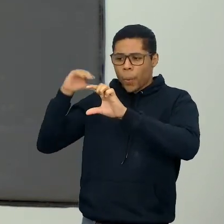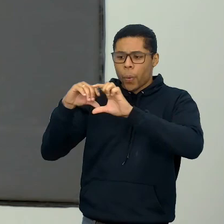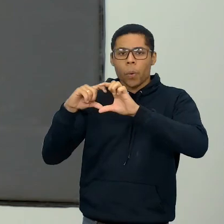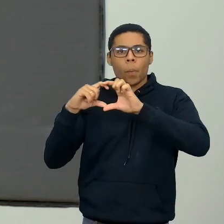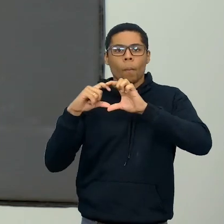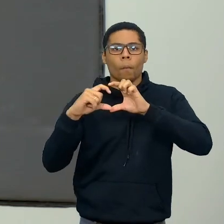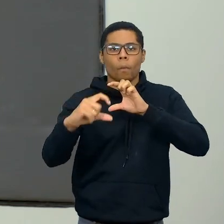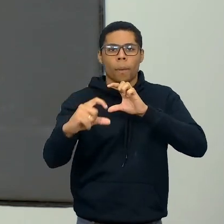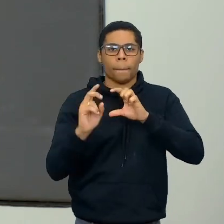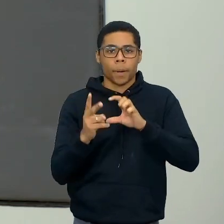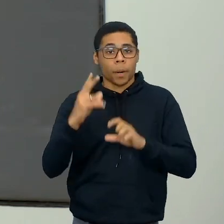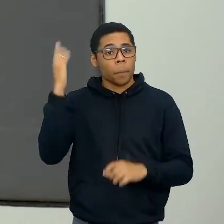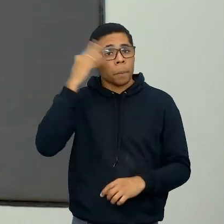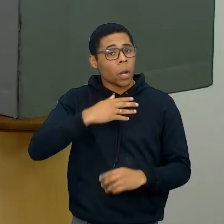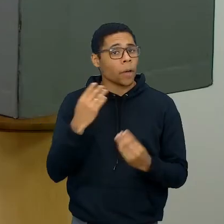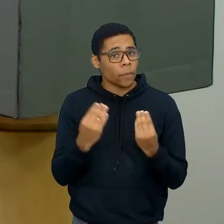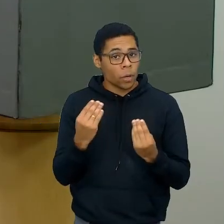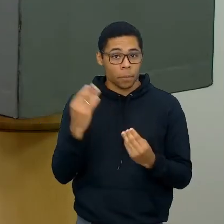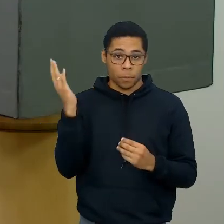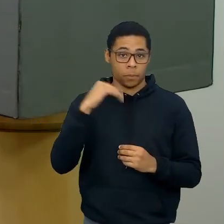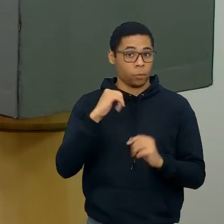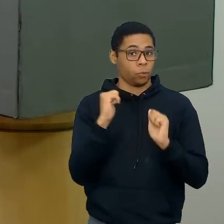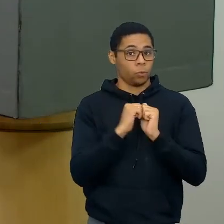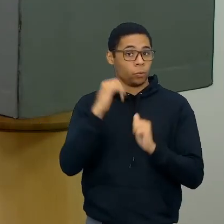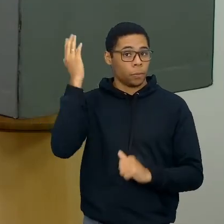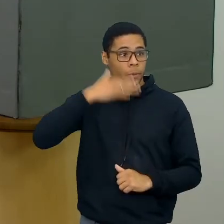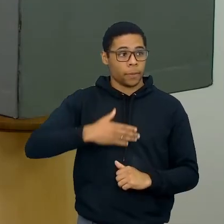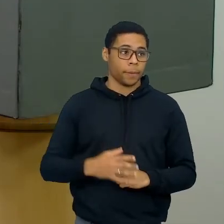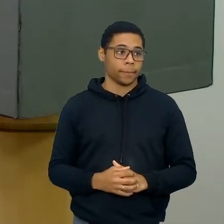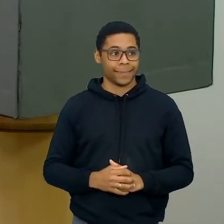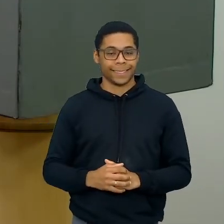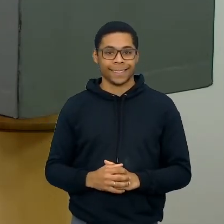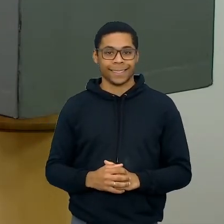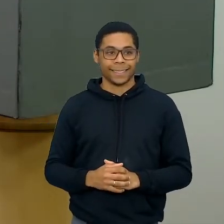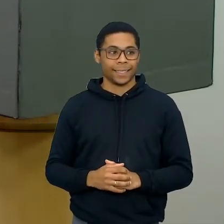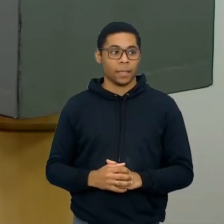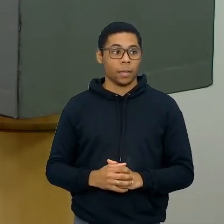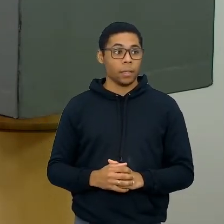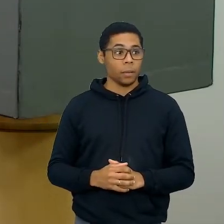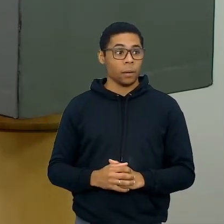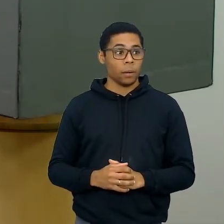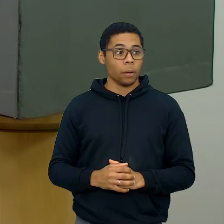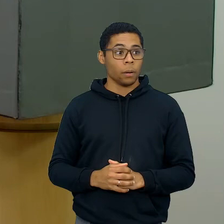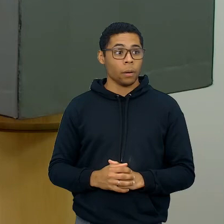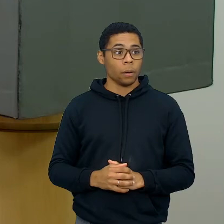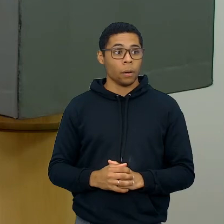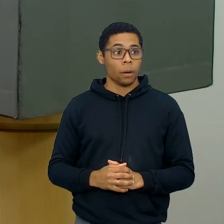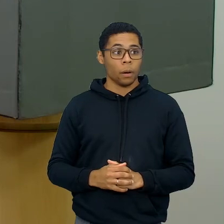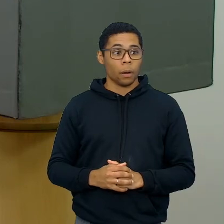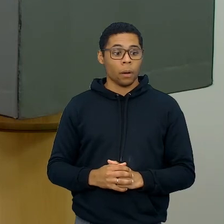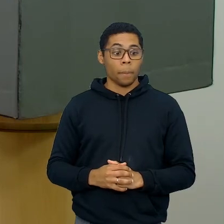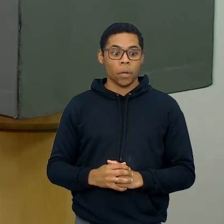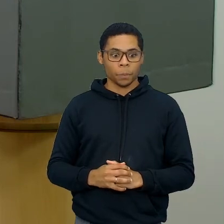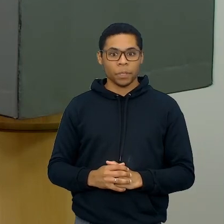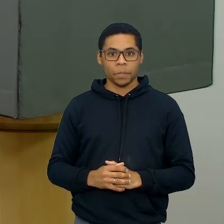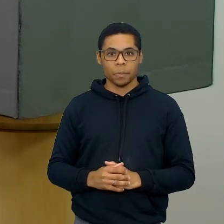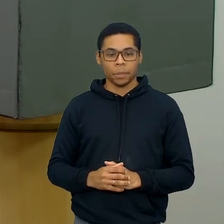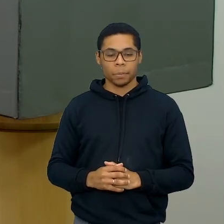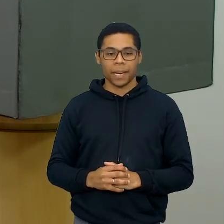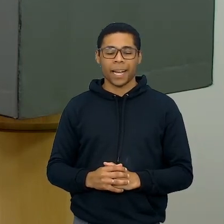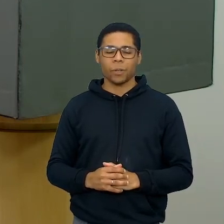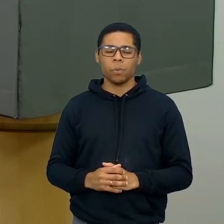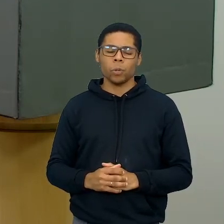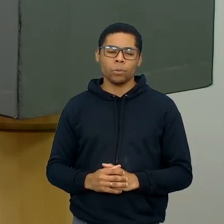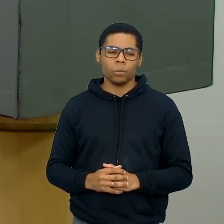Magno! Olha, para provar, nós vamos provar junto, tá bom? Para provar, a gente vai provar junto. Como? A gente vai fazer